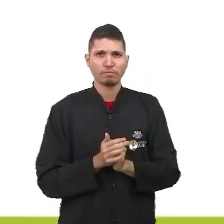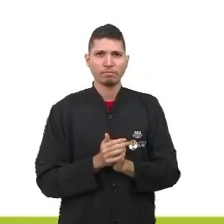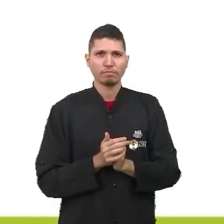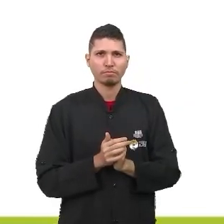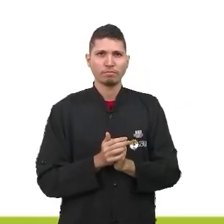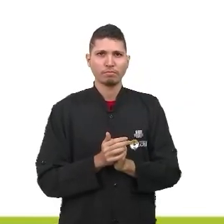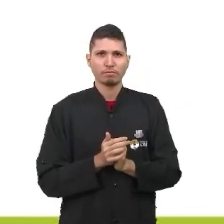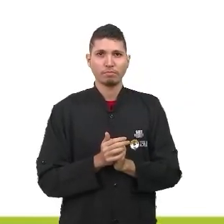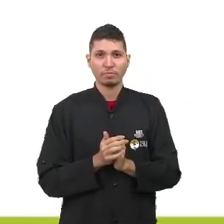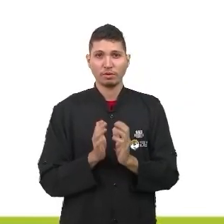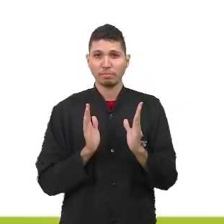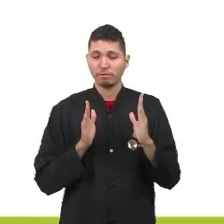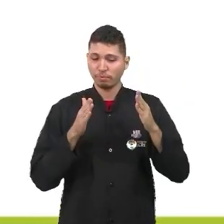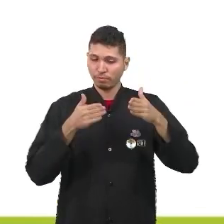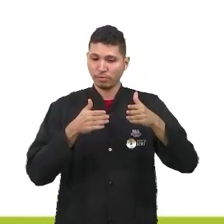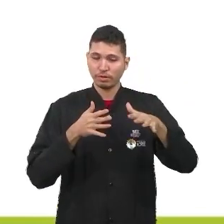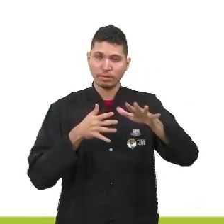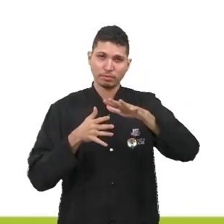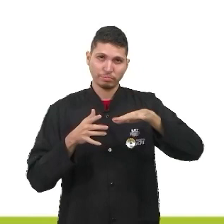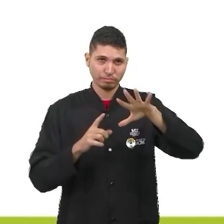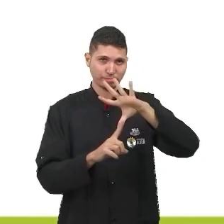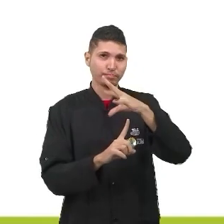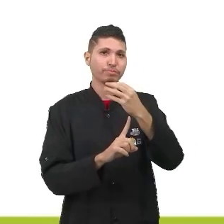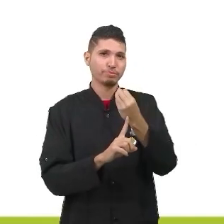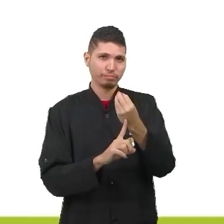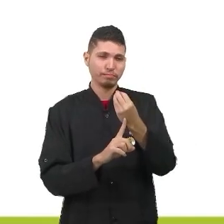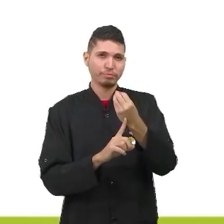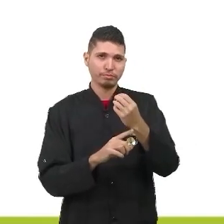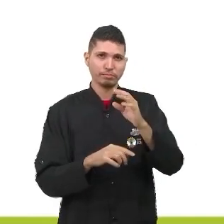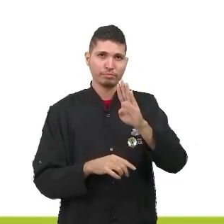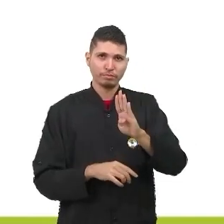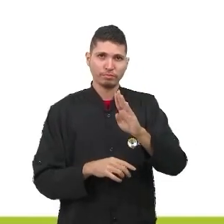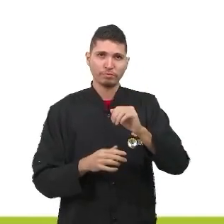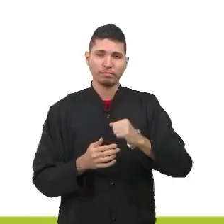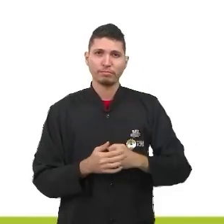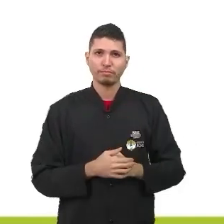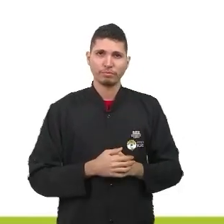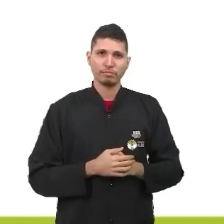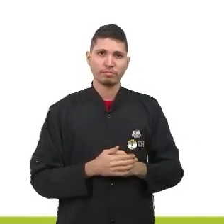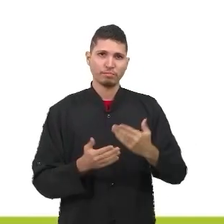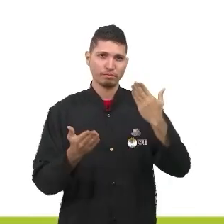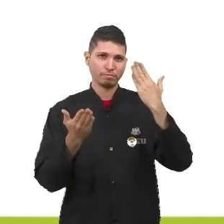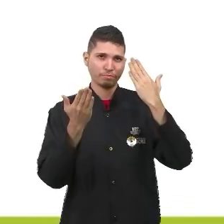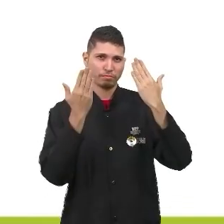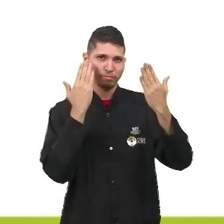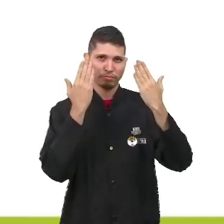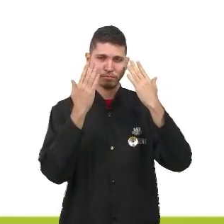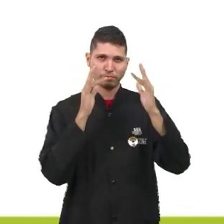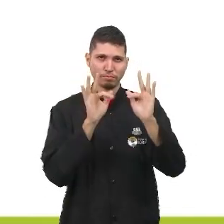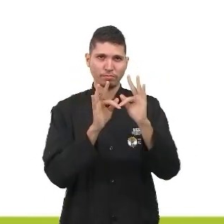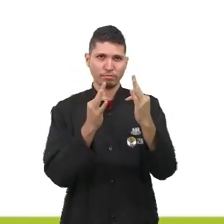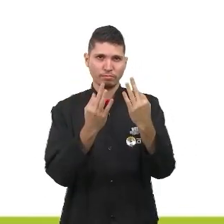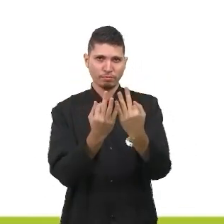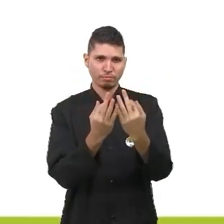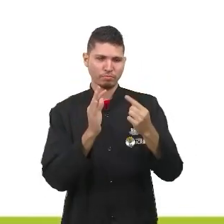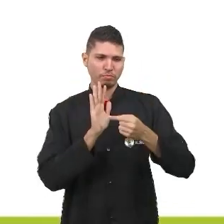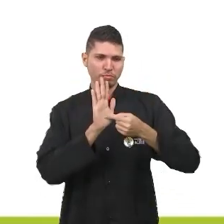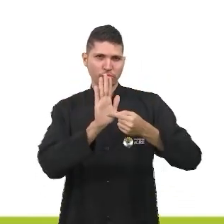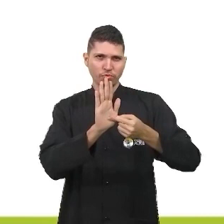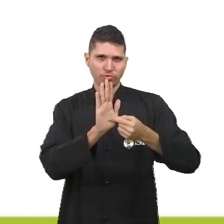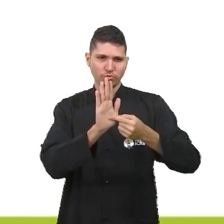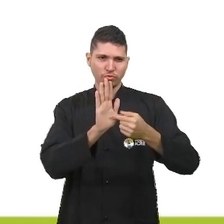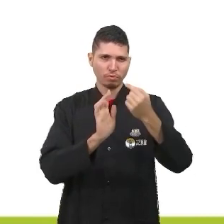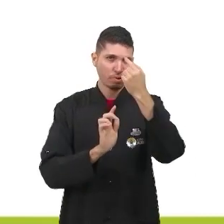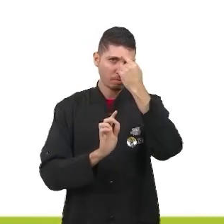curricular de arte. B, revelou o estado psicológico da família, que inclusive é composta por